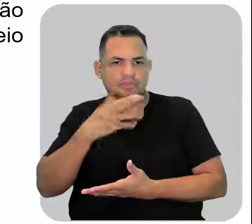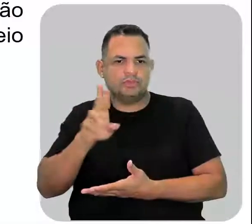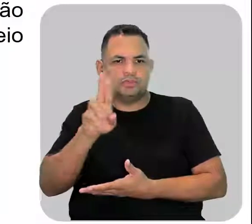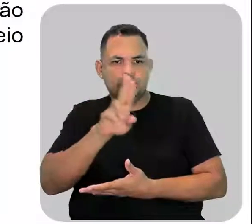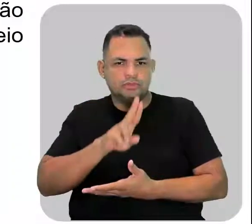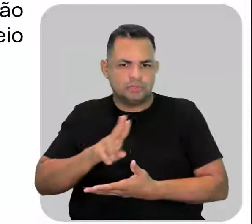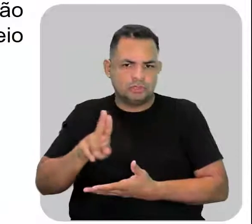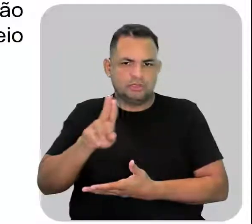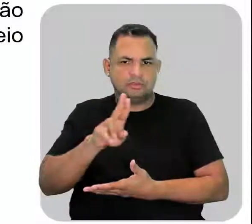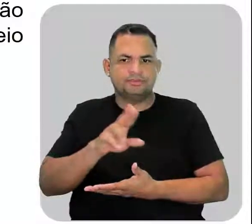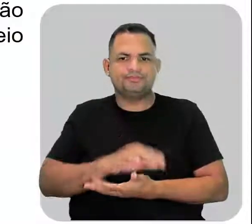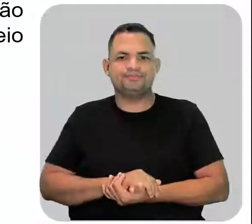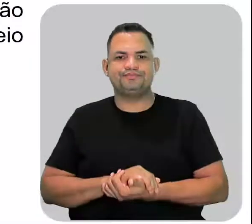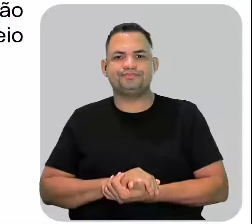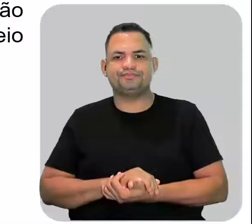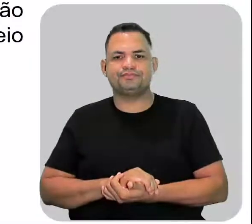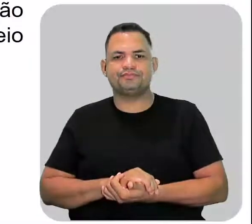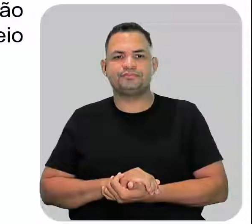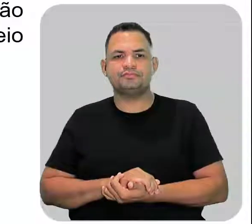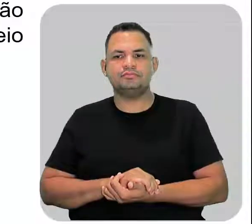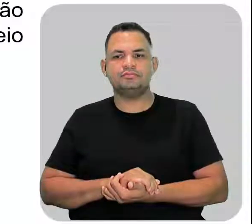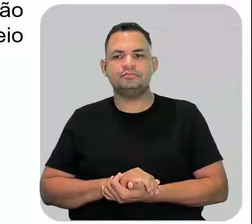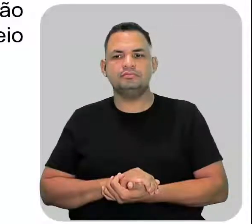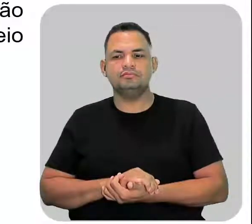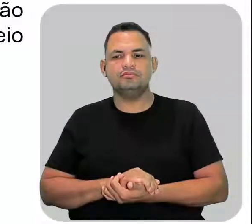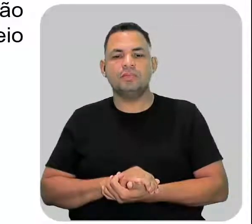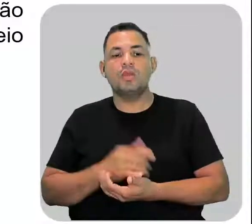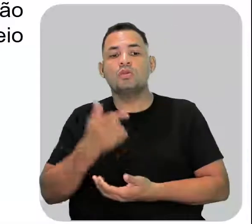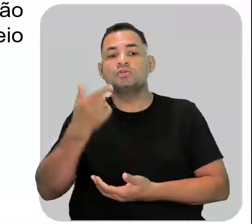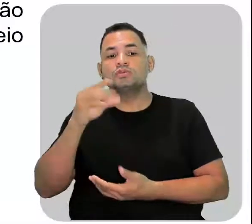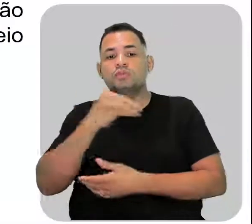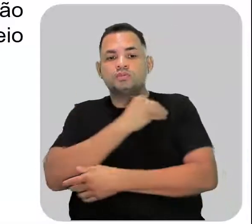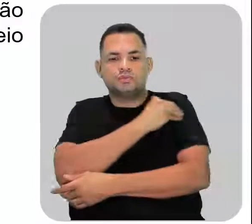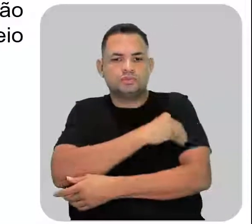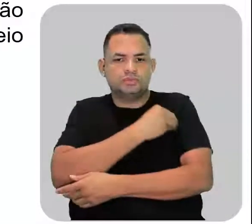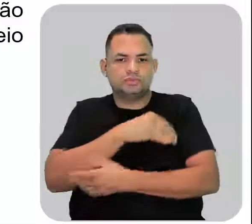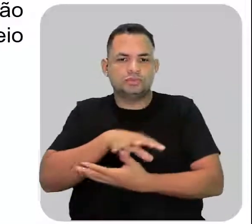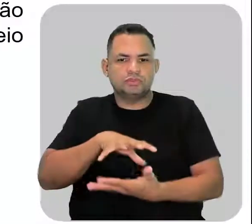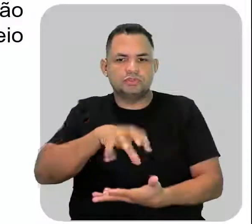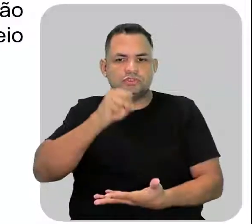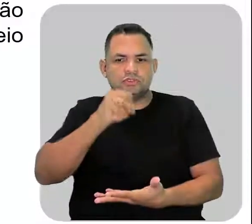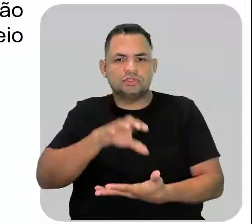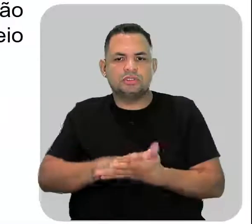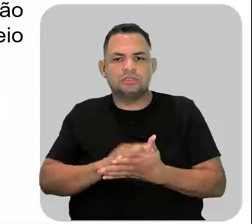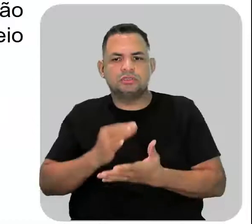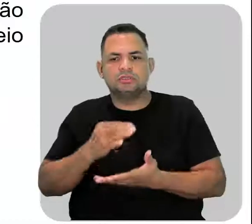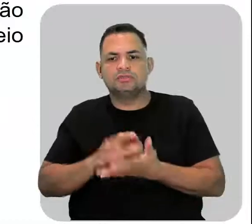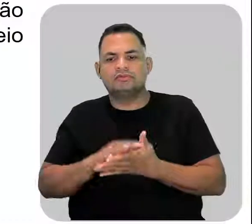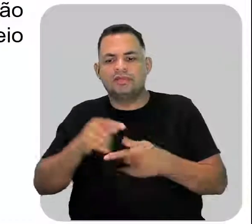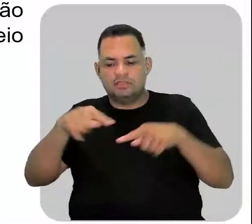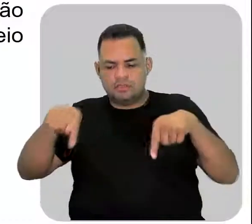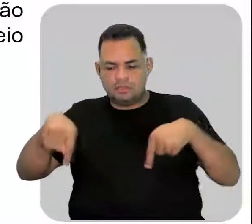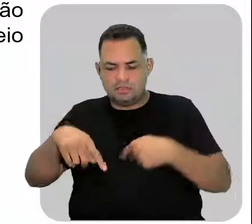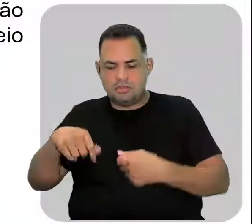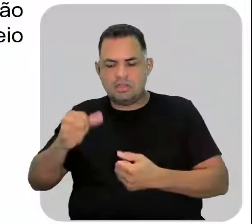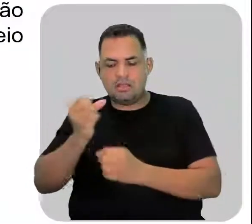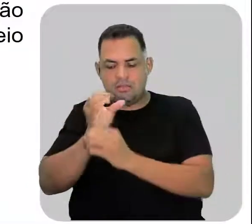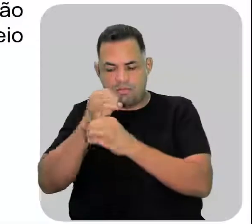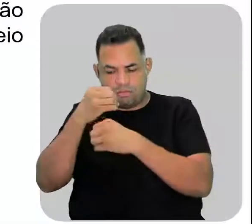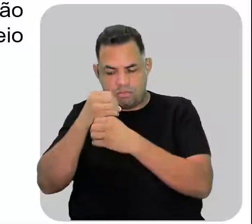amplamente utilizado. Os demais álcools são obtidos de maneira sintética e